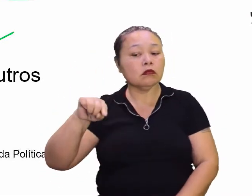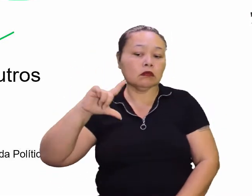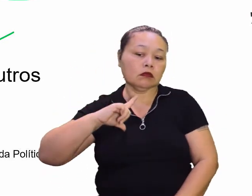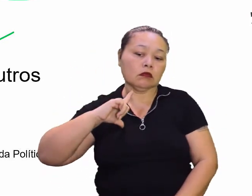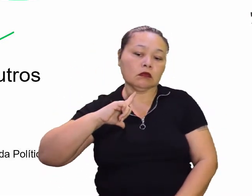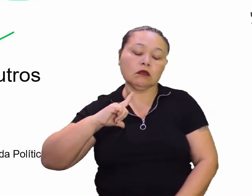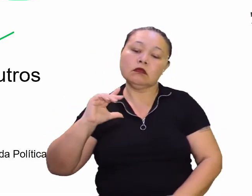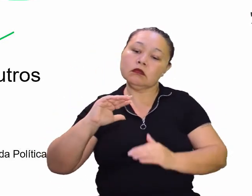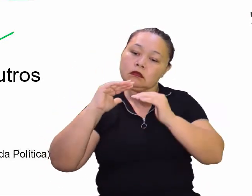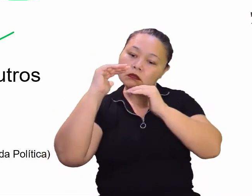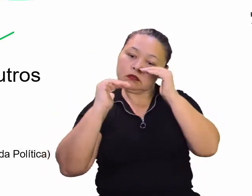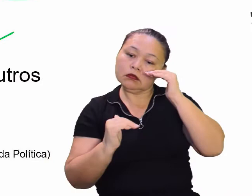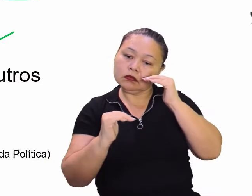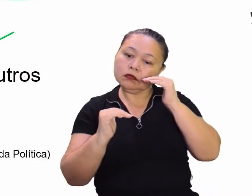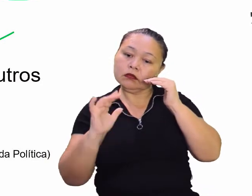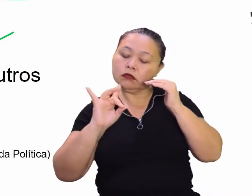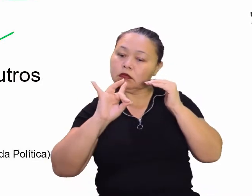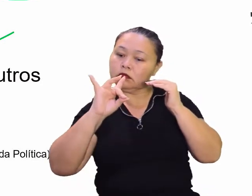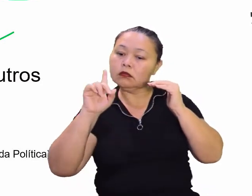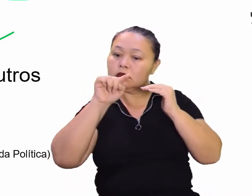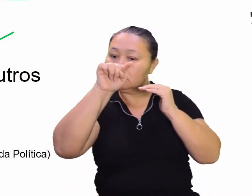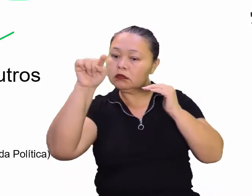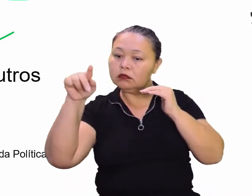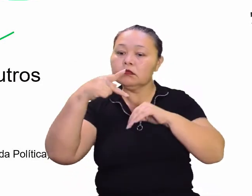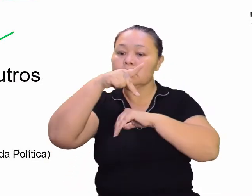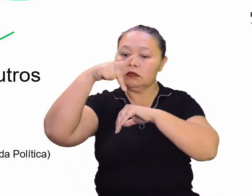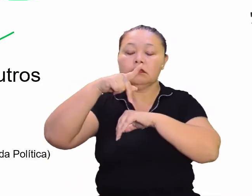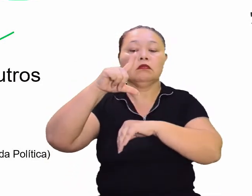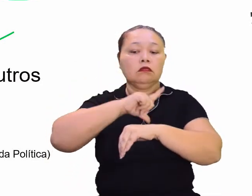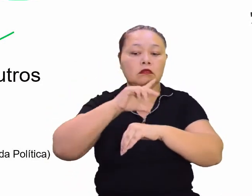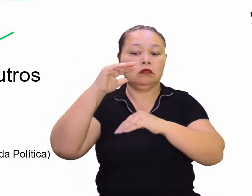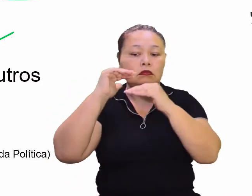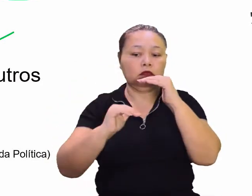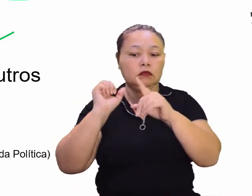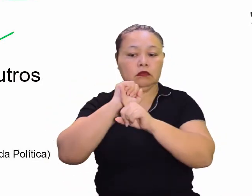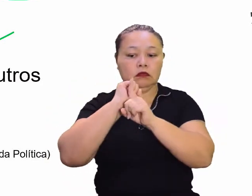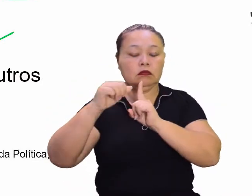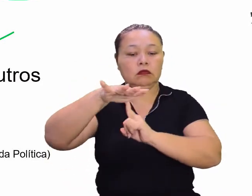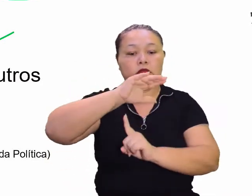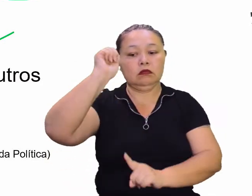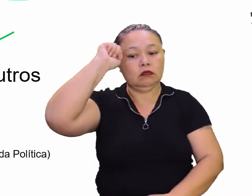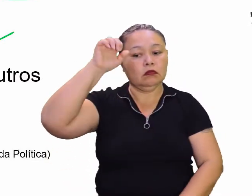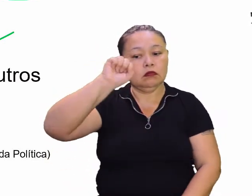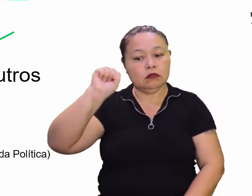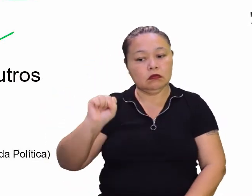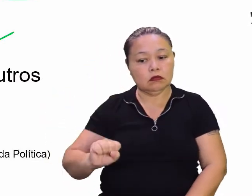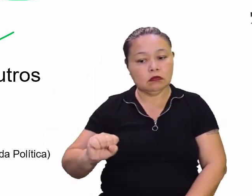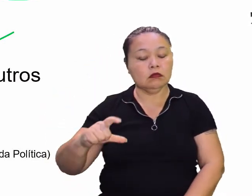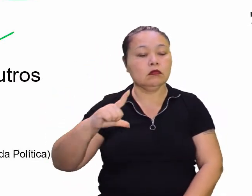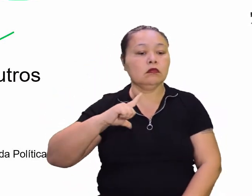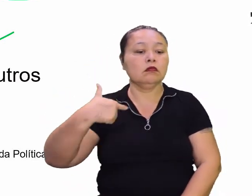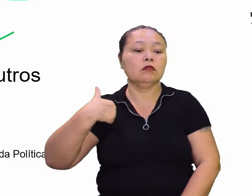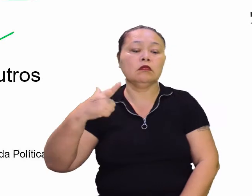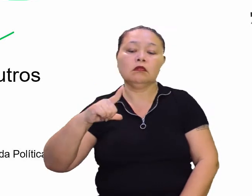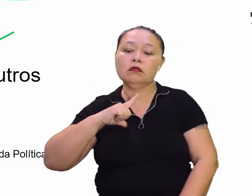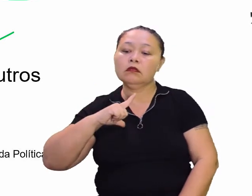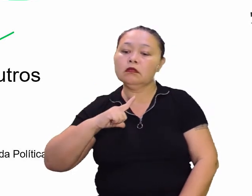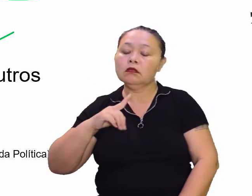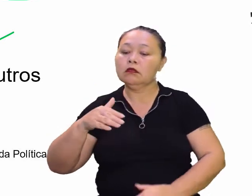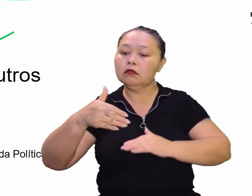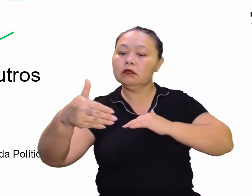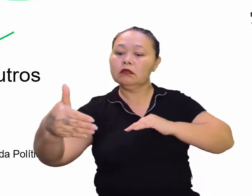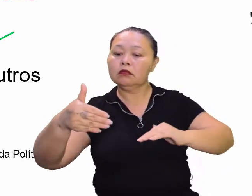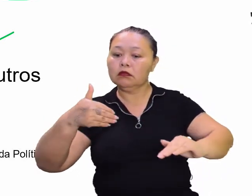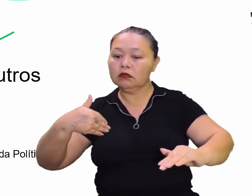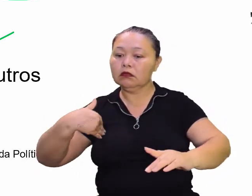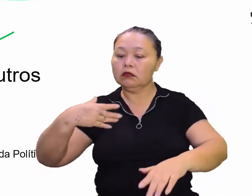existe muita desigualdade dentro de todos esses países. Muita mesmo, né, Jé? Exato. África do Sul, que tem aquela história de